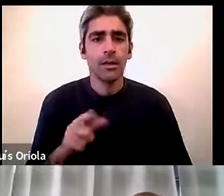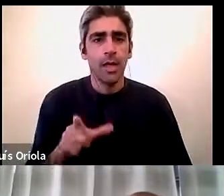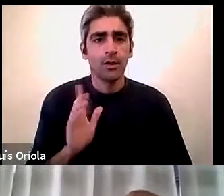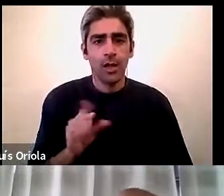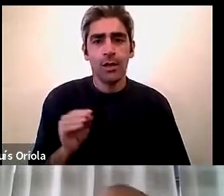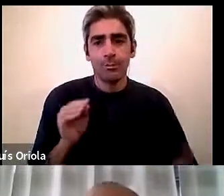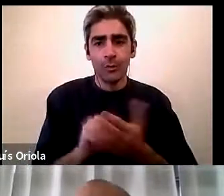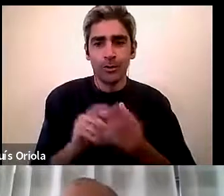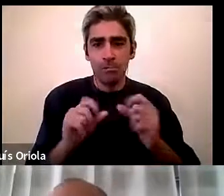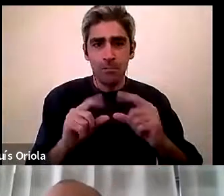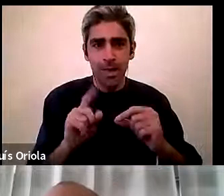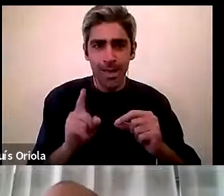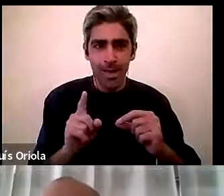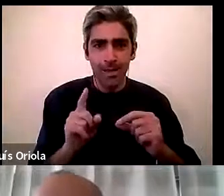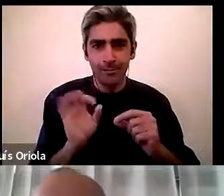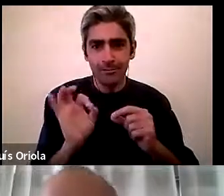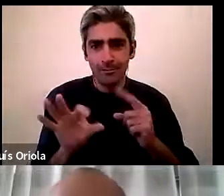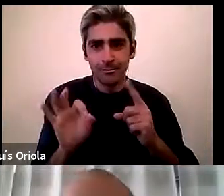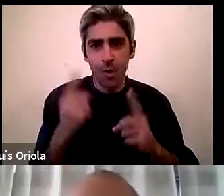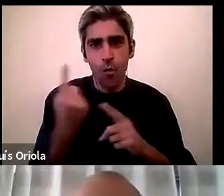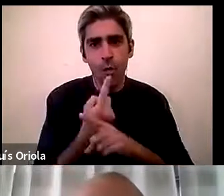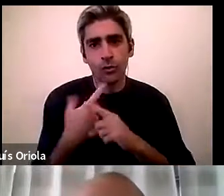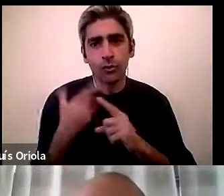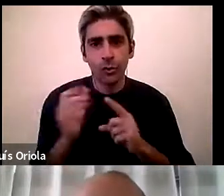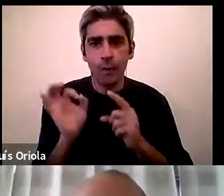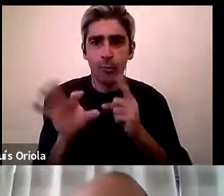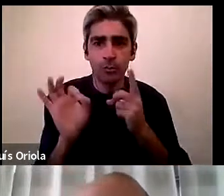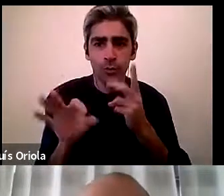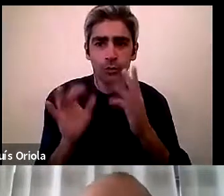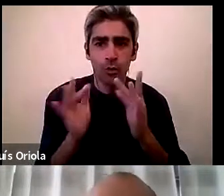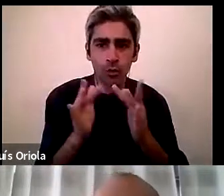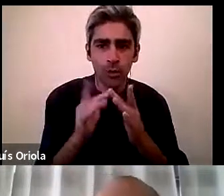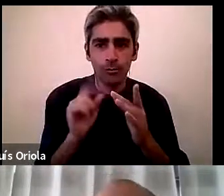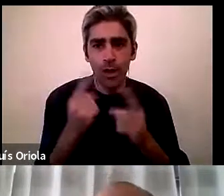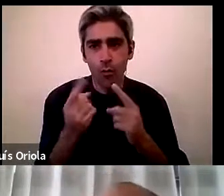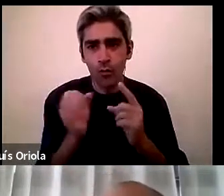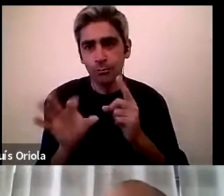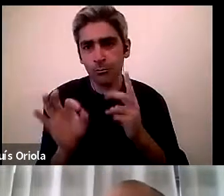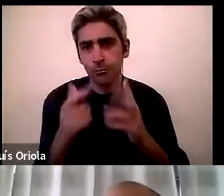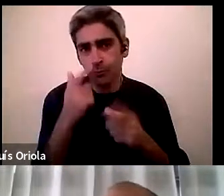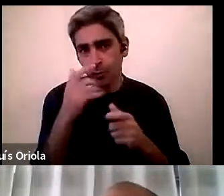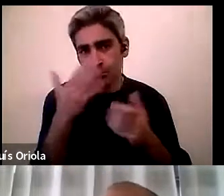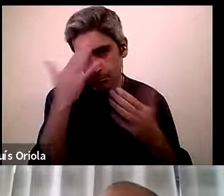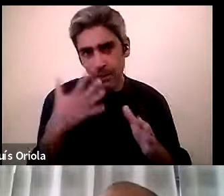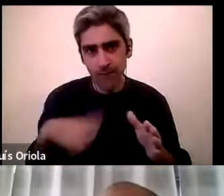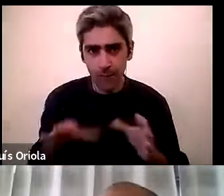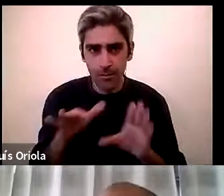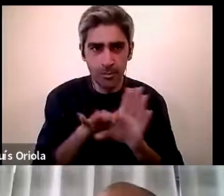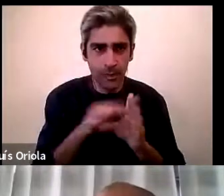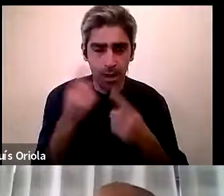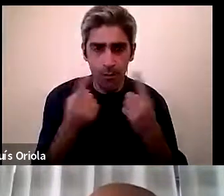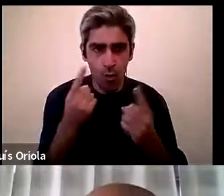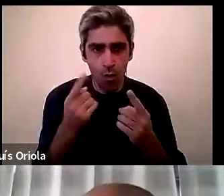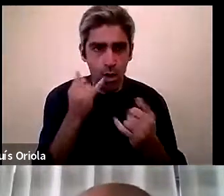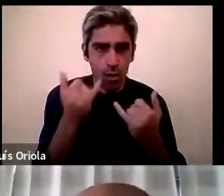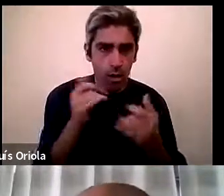no... Já. Sim, eu fui colocando algumas coisas no... Sim, o contacto também, as pessoas que se quiserem a